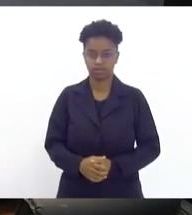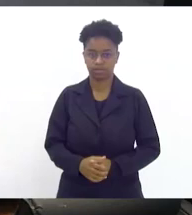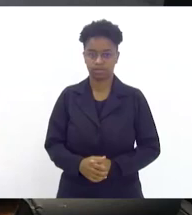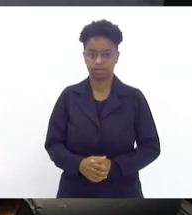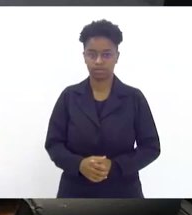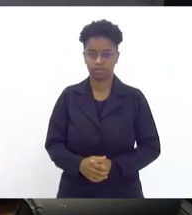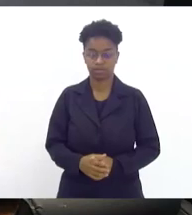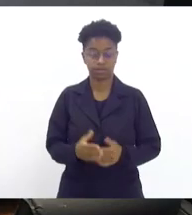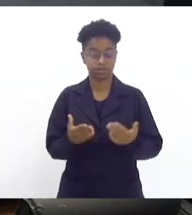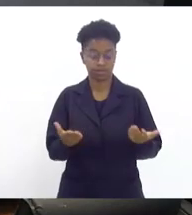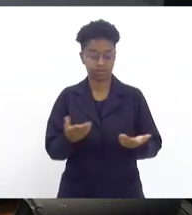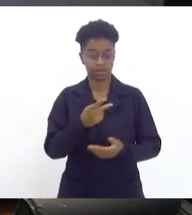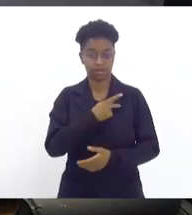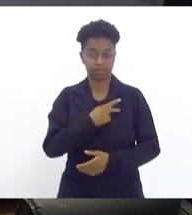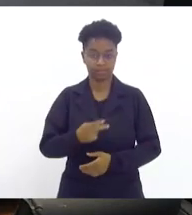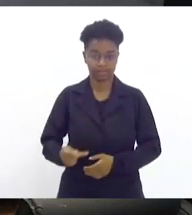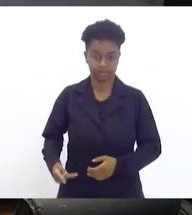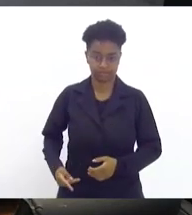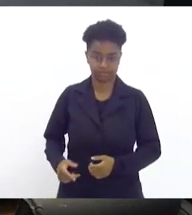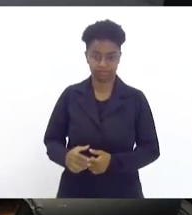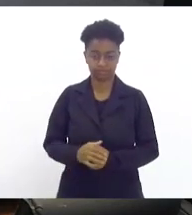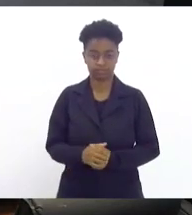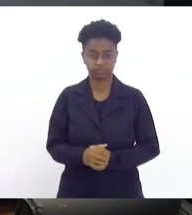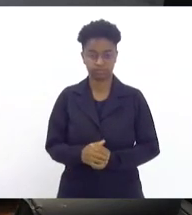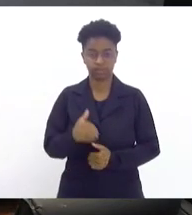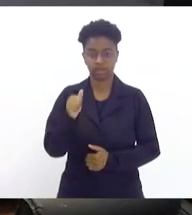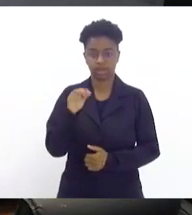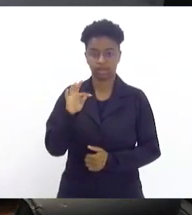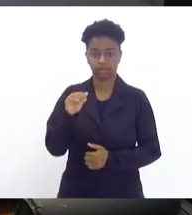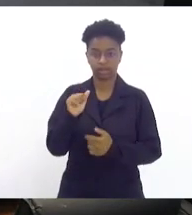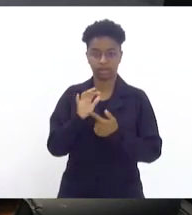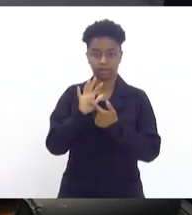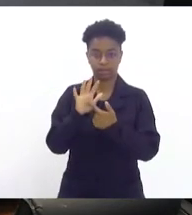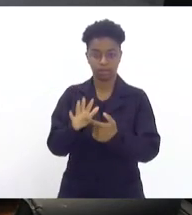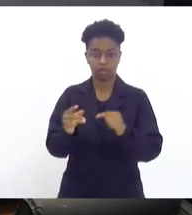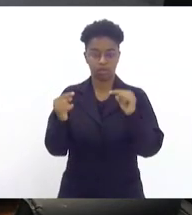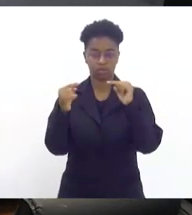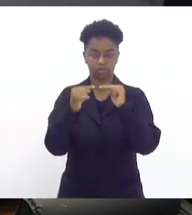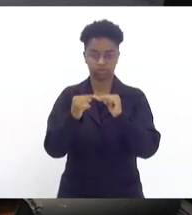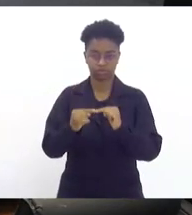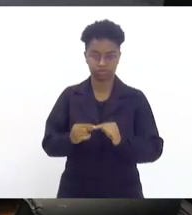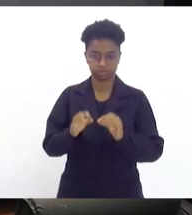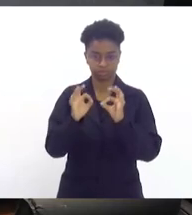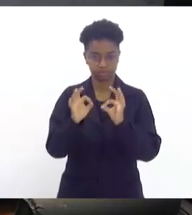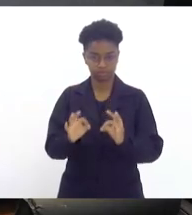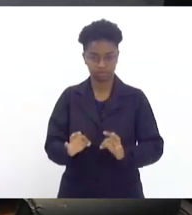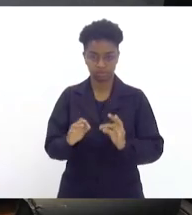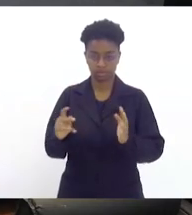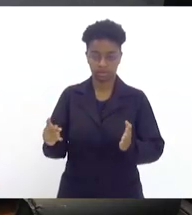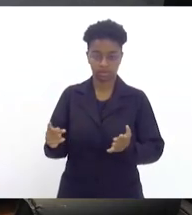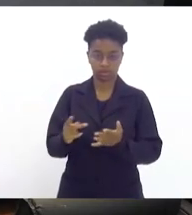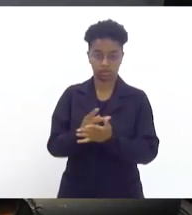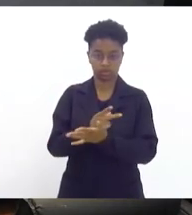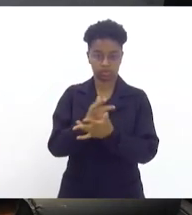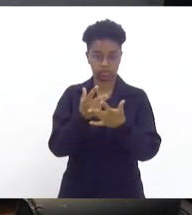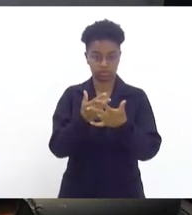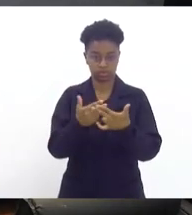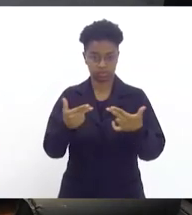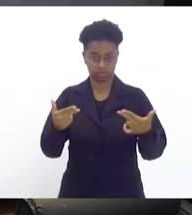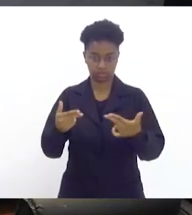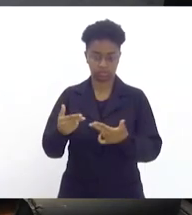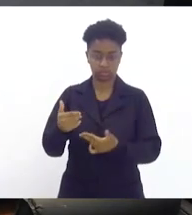Senhor presidente, a ata reflete com exatidão o ocorrido na